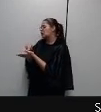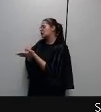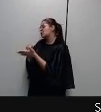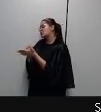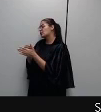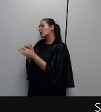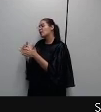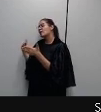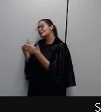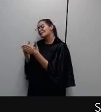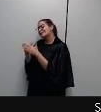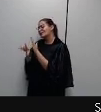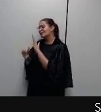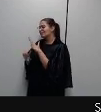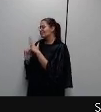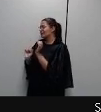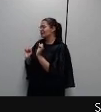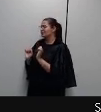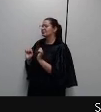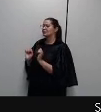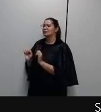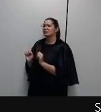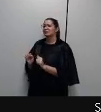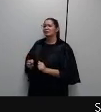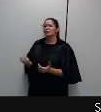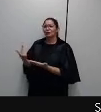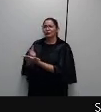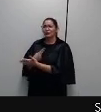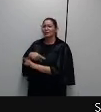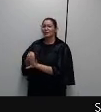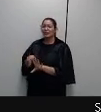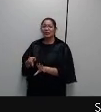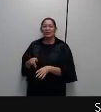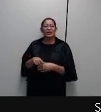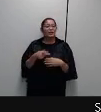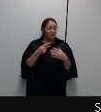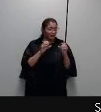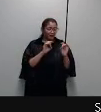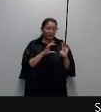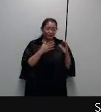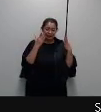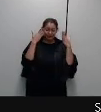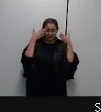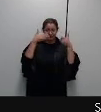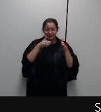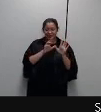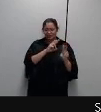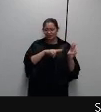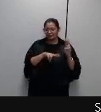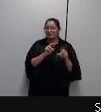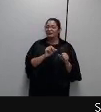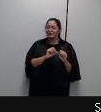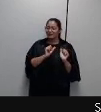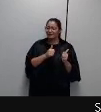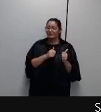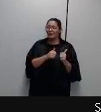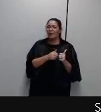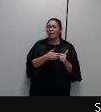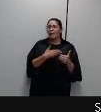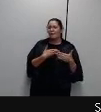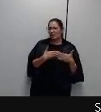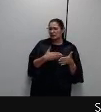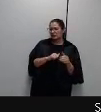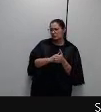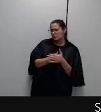daí eu ia deslizando não é de é só essa observação que faço para e para não comprometer